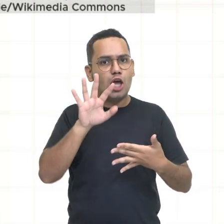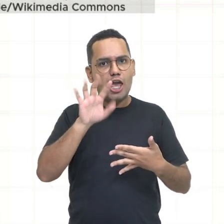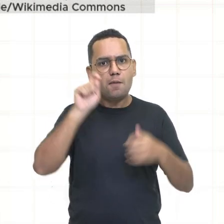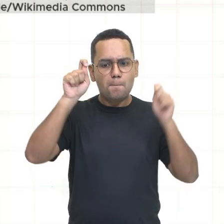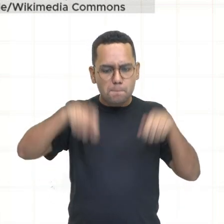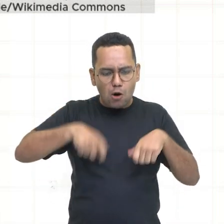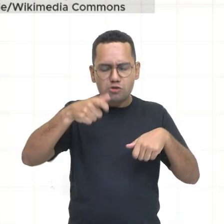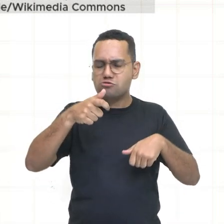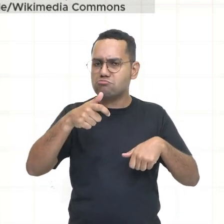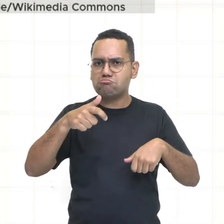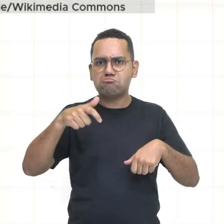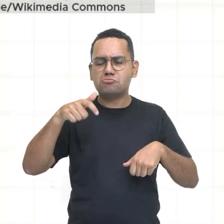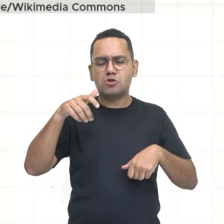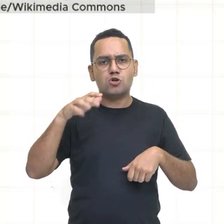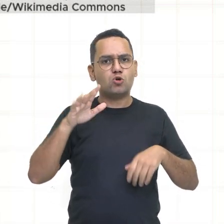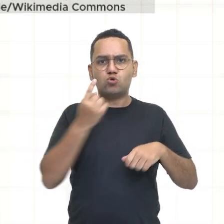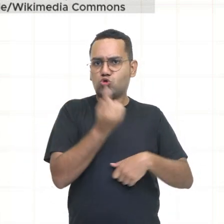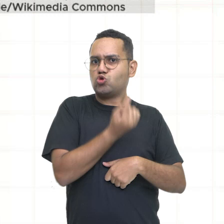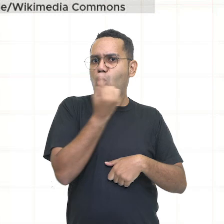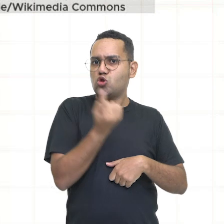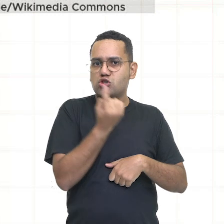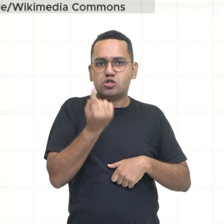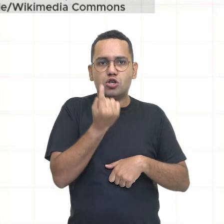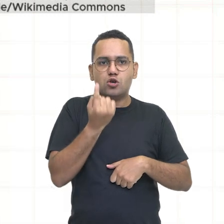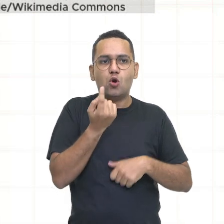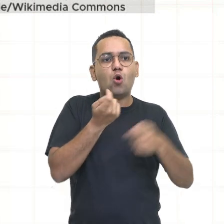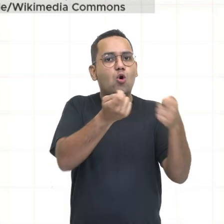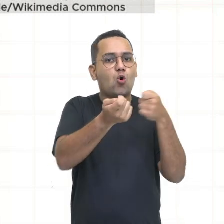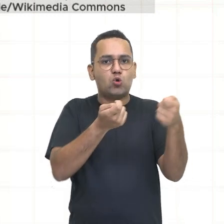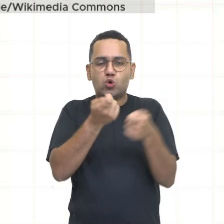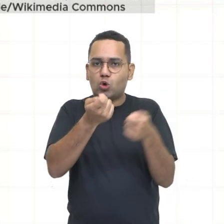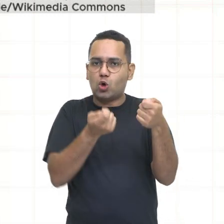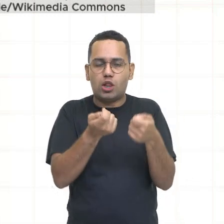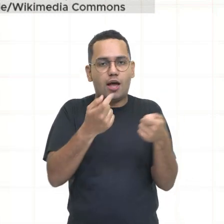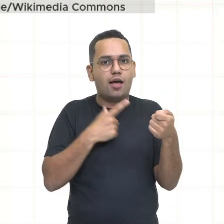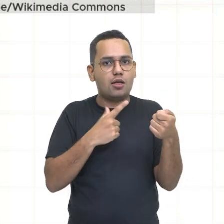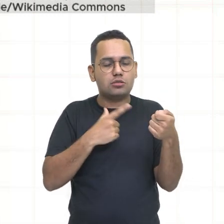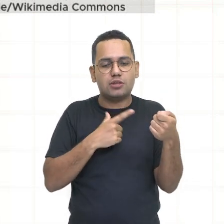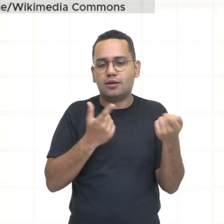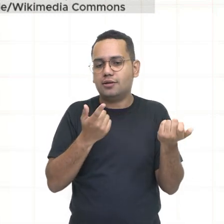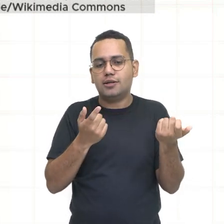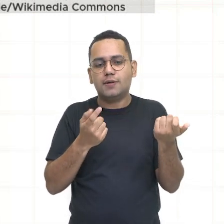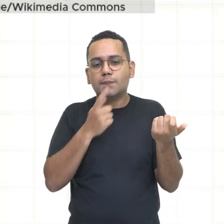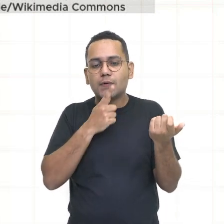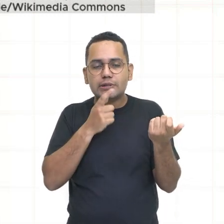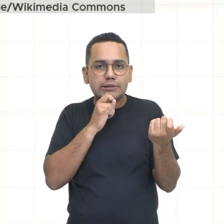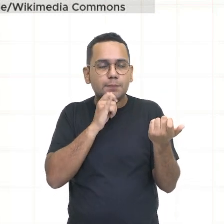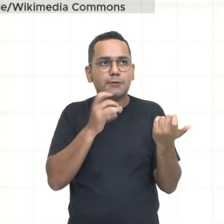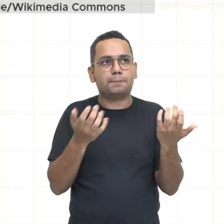o quê? O seu poder ditatorial. Ou seja, não tem mais nenhuma figura